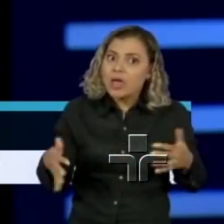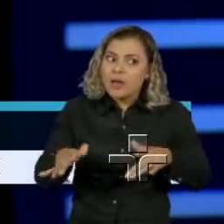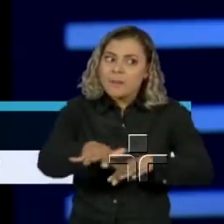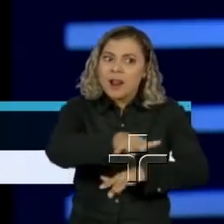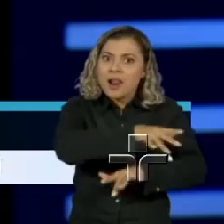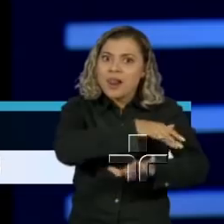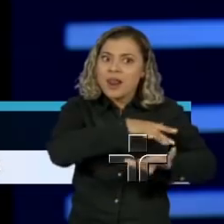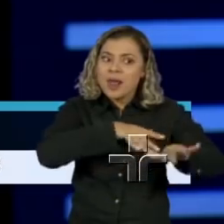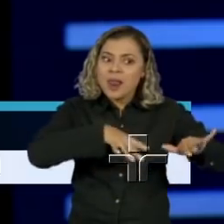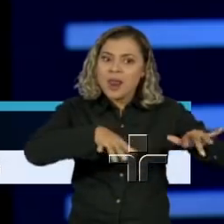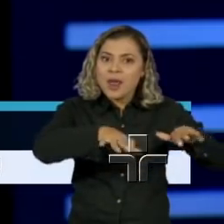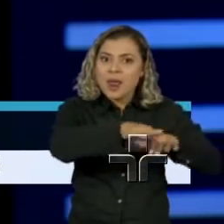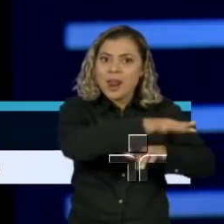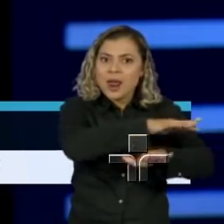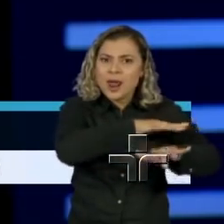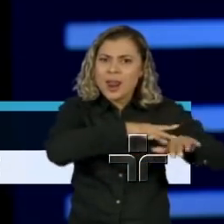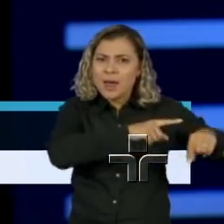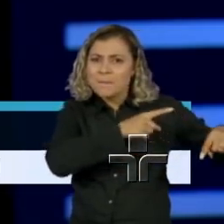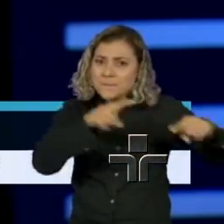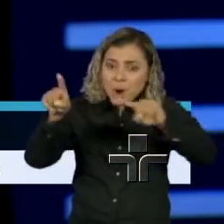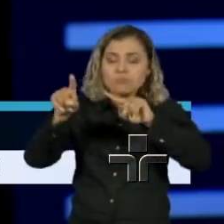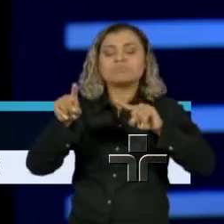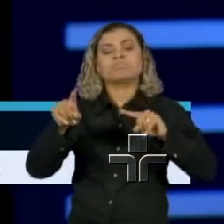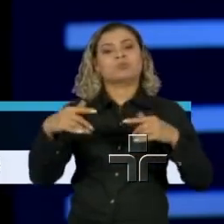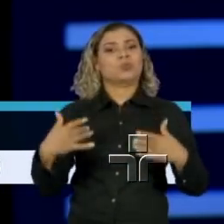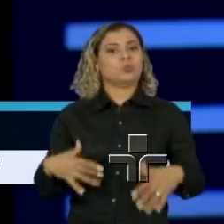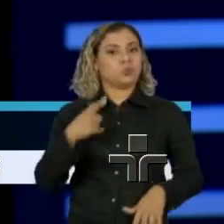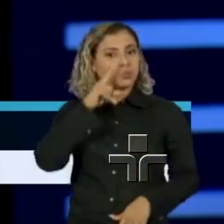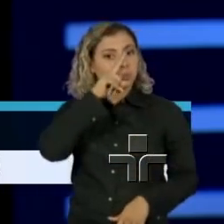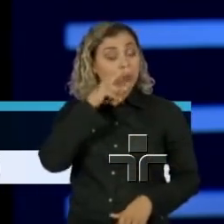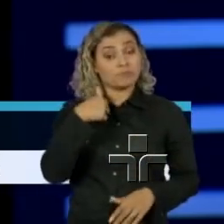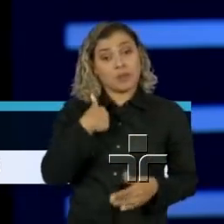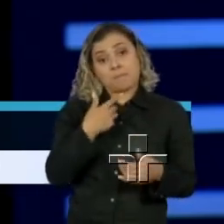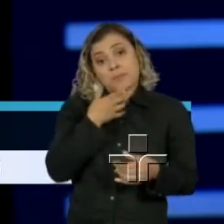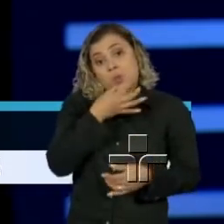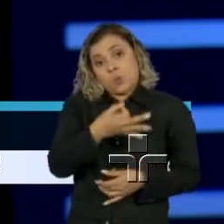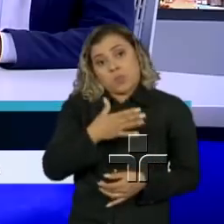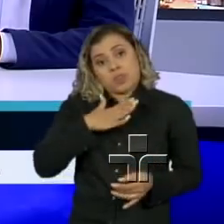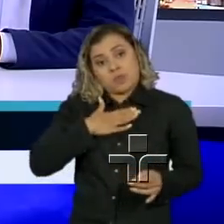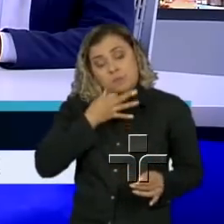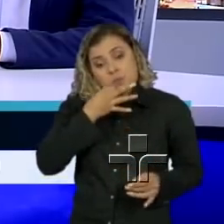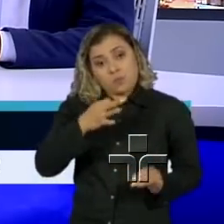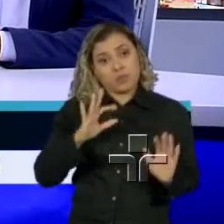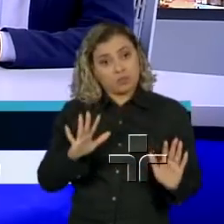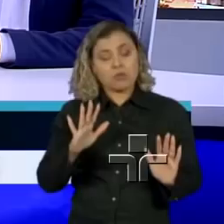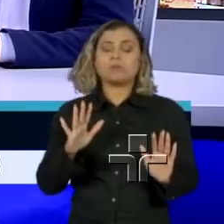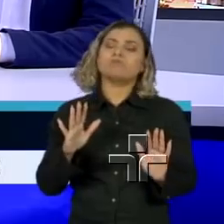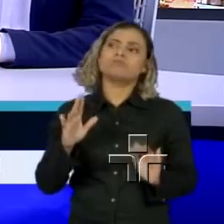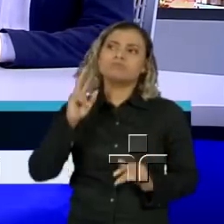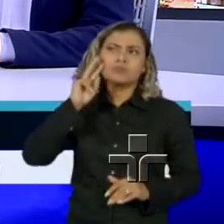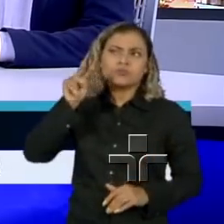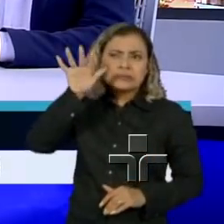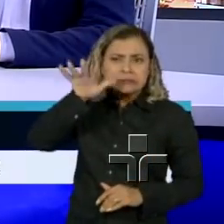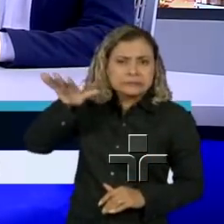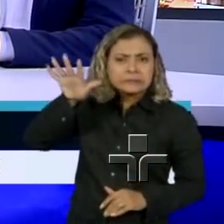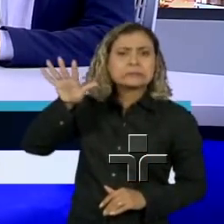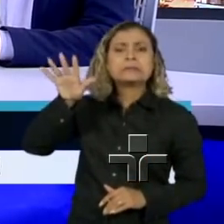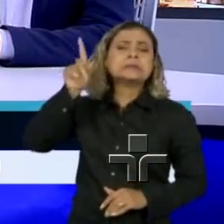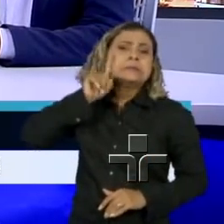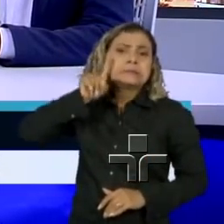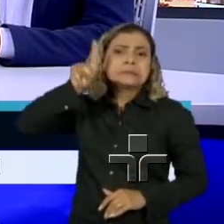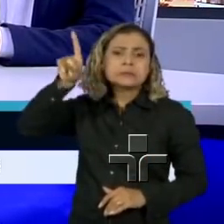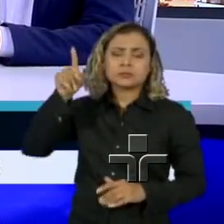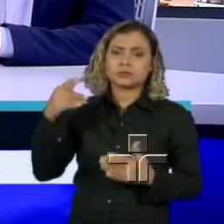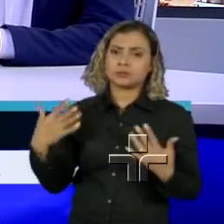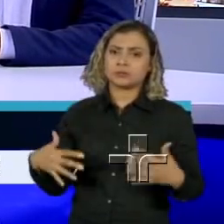e geograficamente é muito grande. A questão que coloco, olhando agora do ponto de vista norte-americano, é saber qual é a estratégia, porque